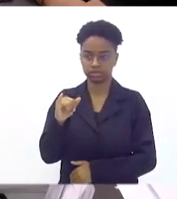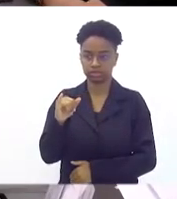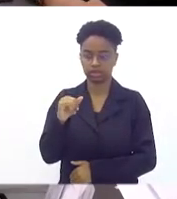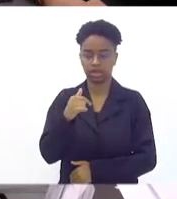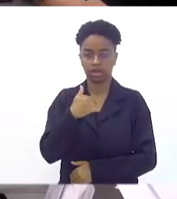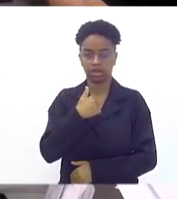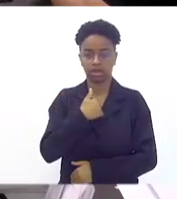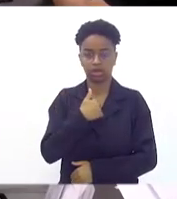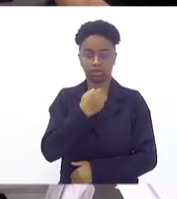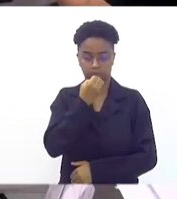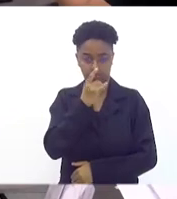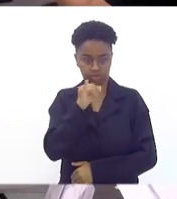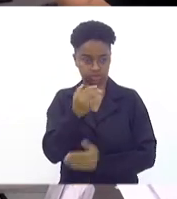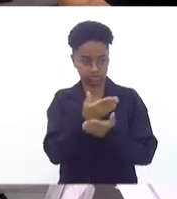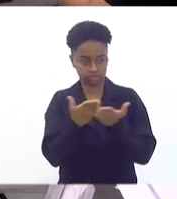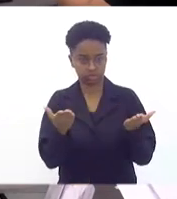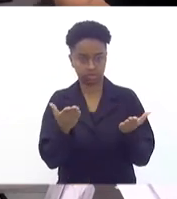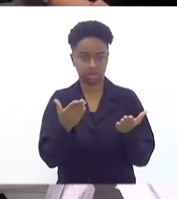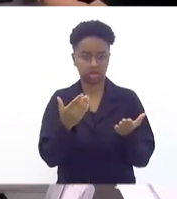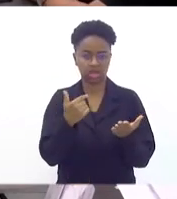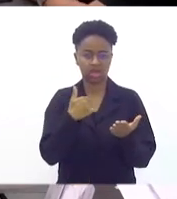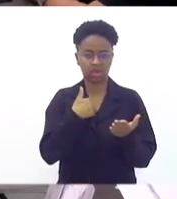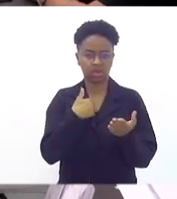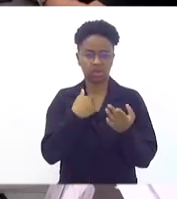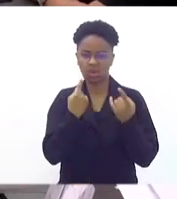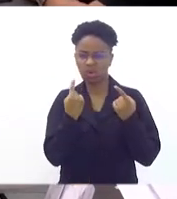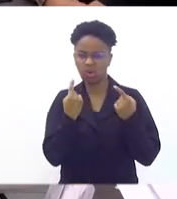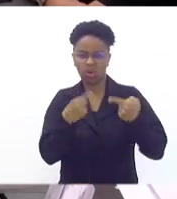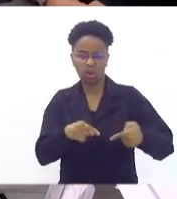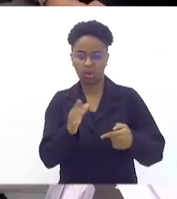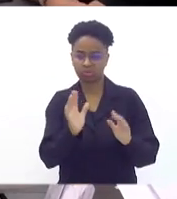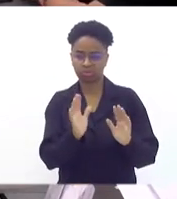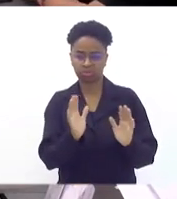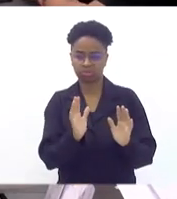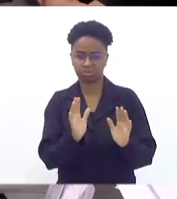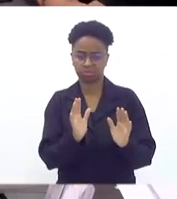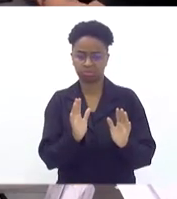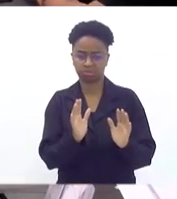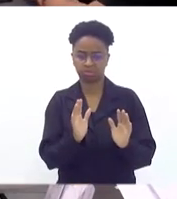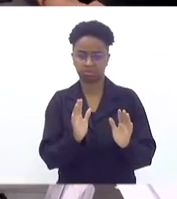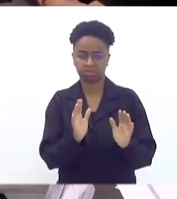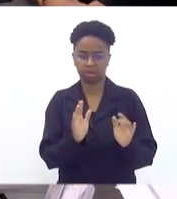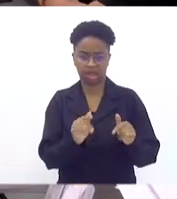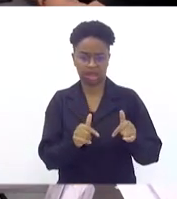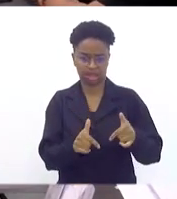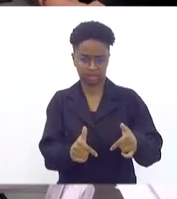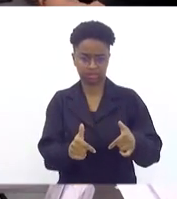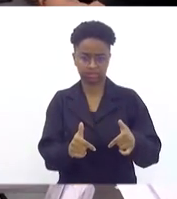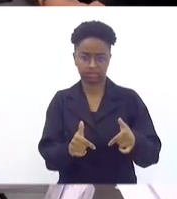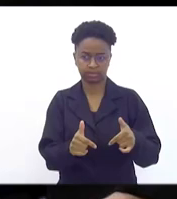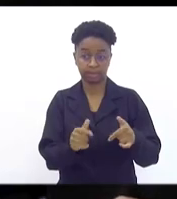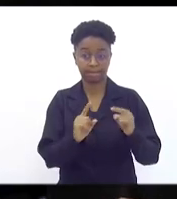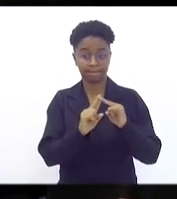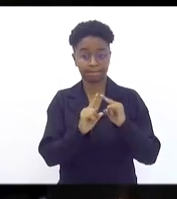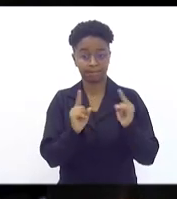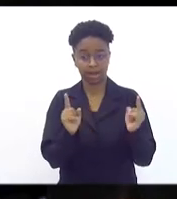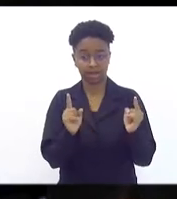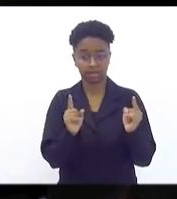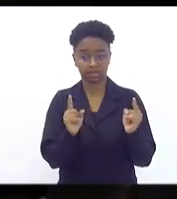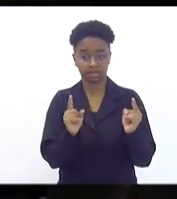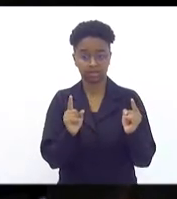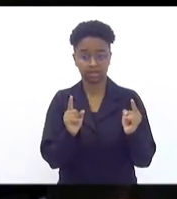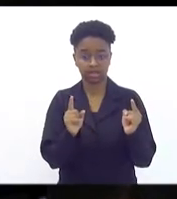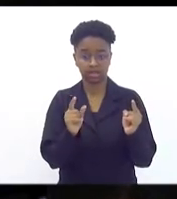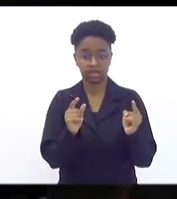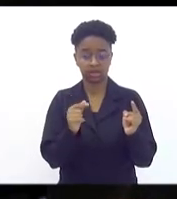Bom dia a todos eu não me apoio esse exercício mas eu